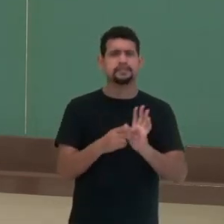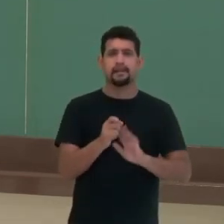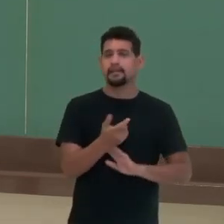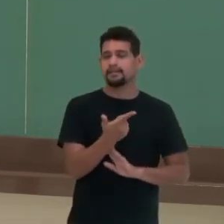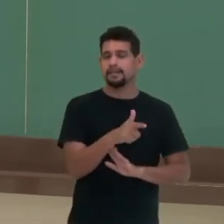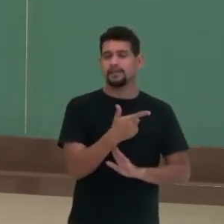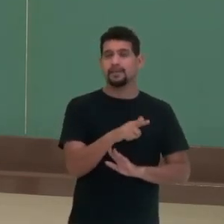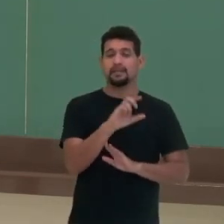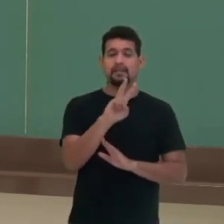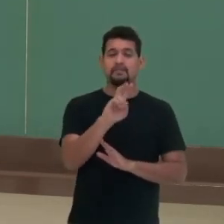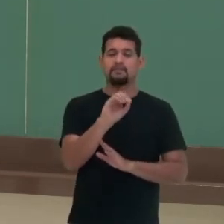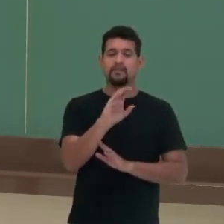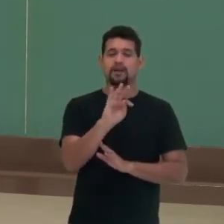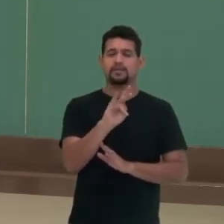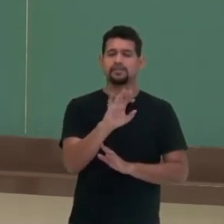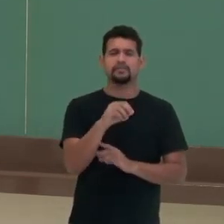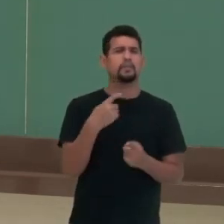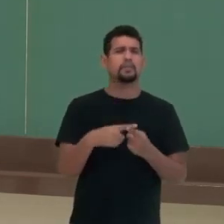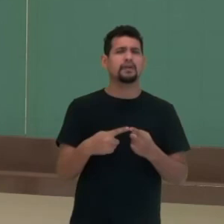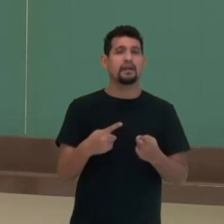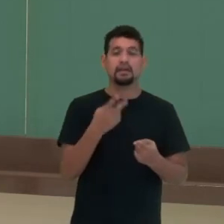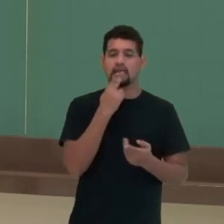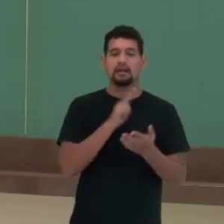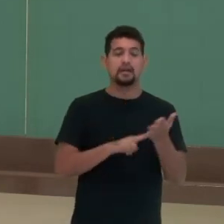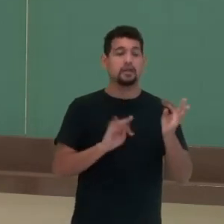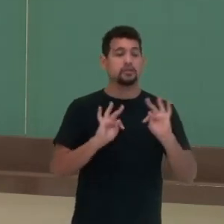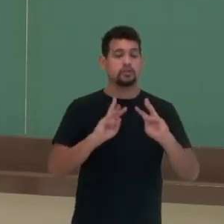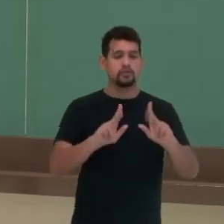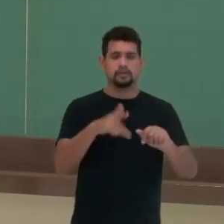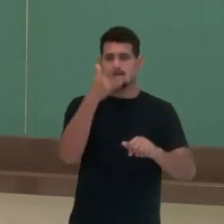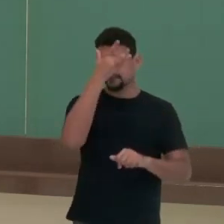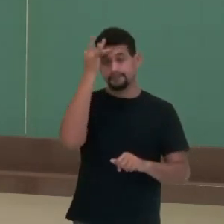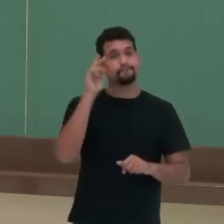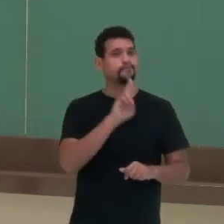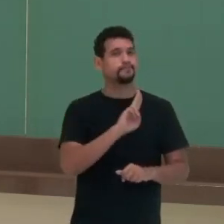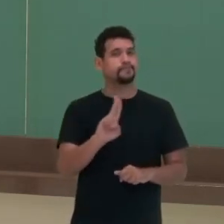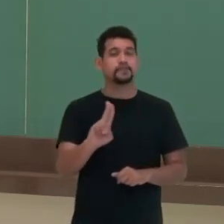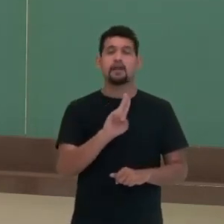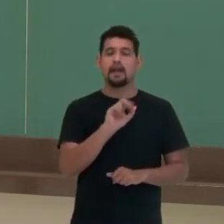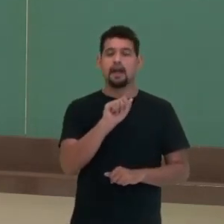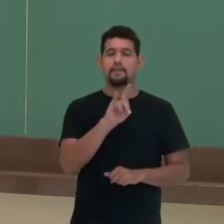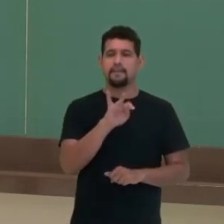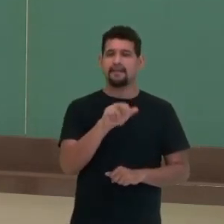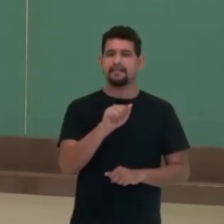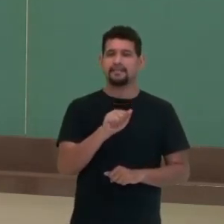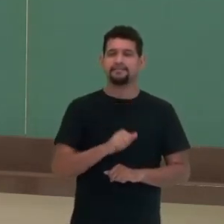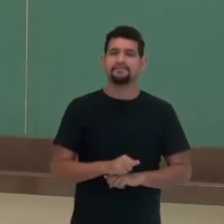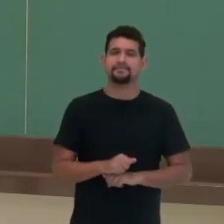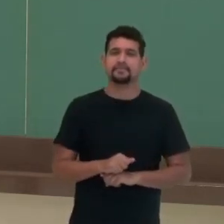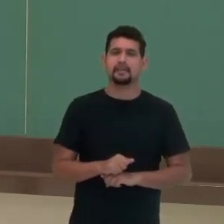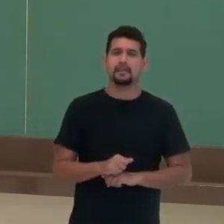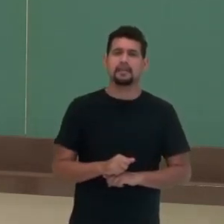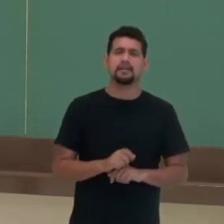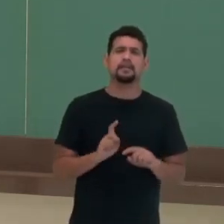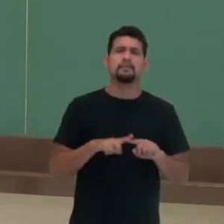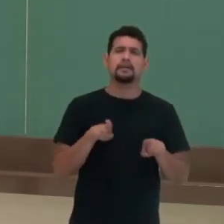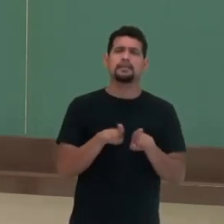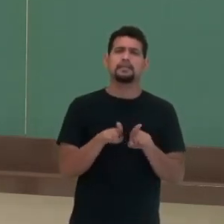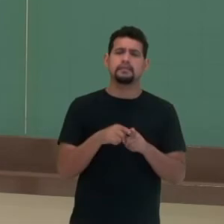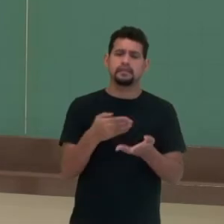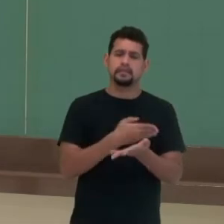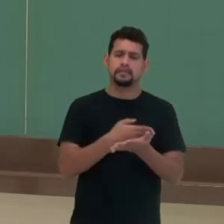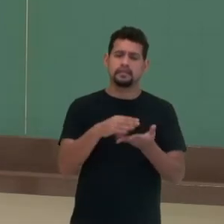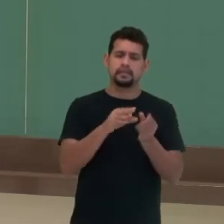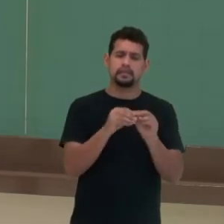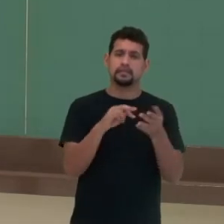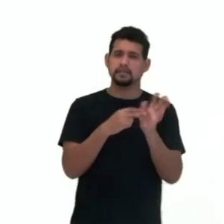tem vocativo, por quê? Porque ela é destinada a todos, por isso o nome carta aberta. E a introdução é